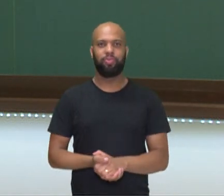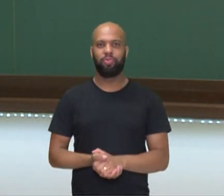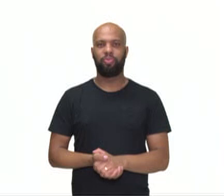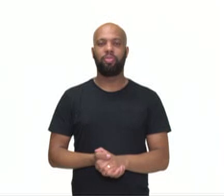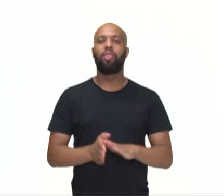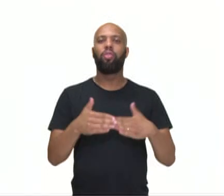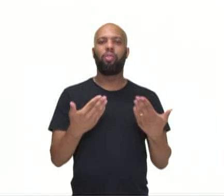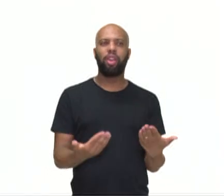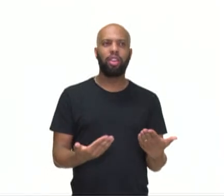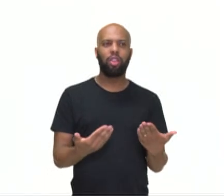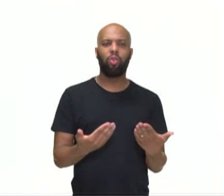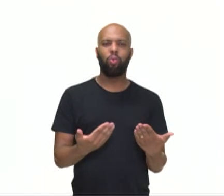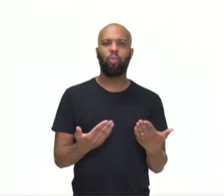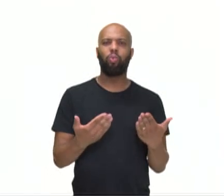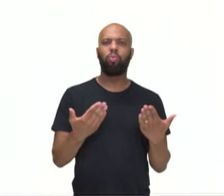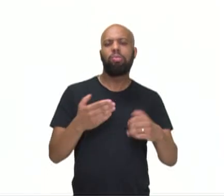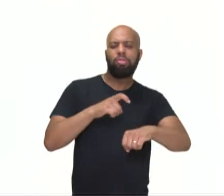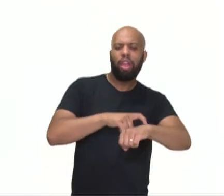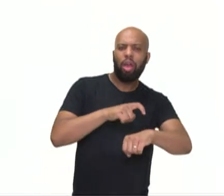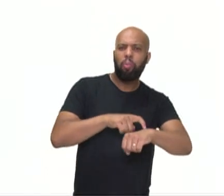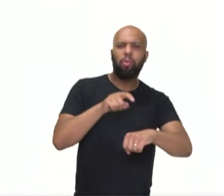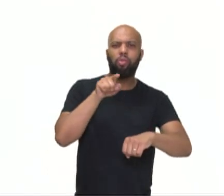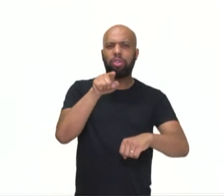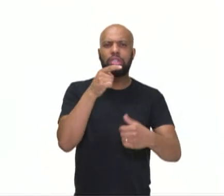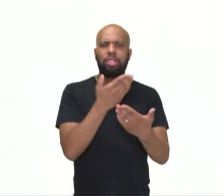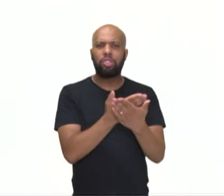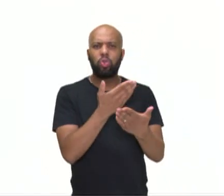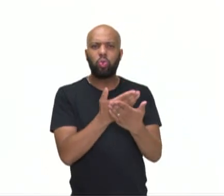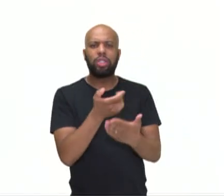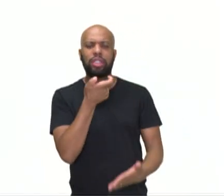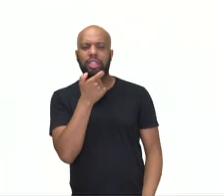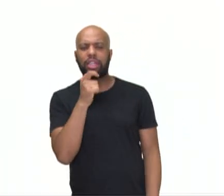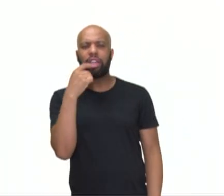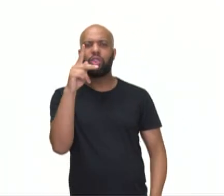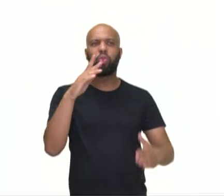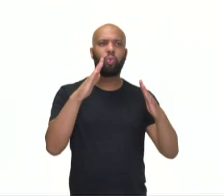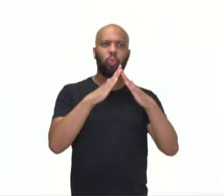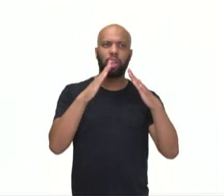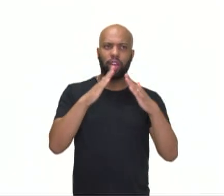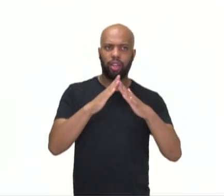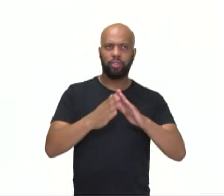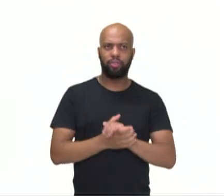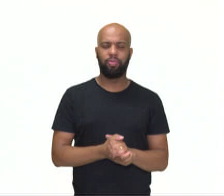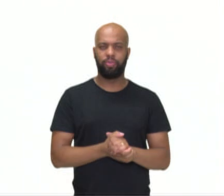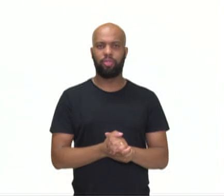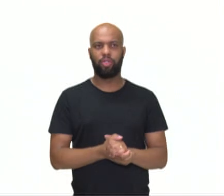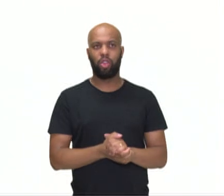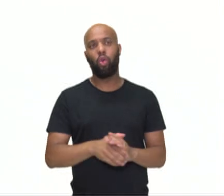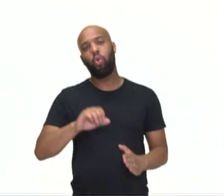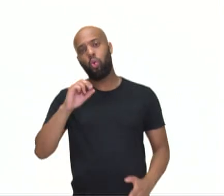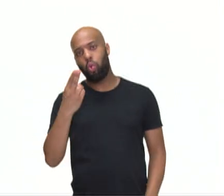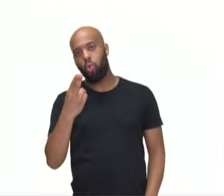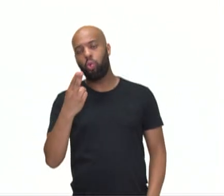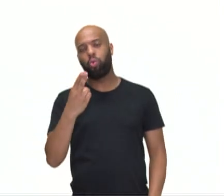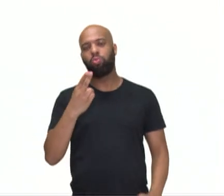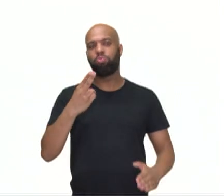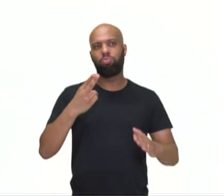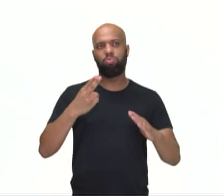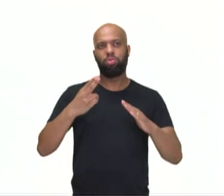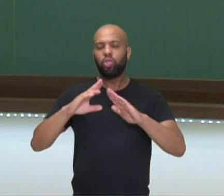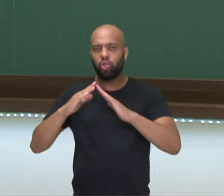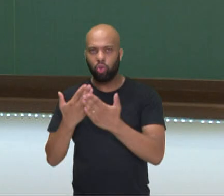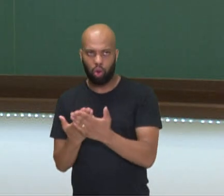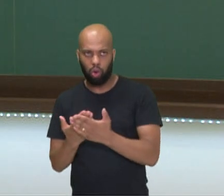que frequência vocês estudam inglês em casa ou na escola? Por quê? Porque às vezes a